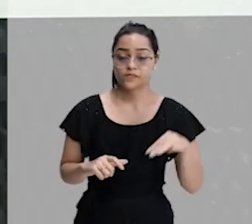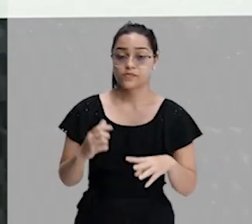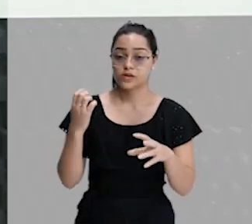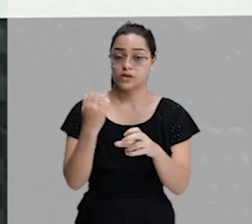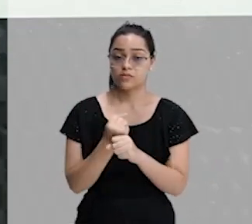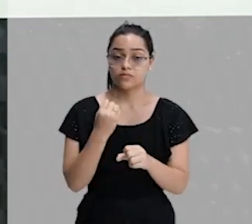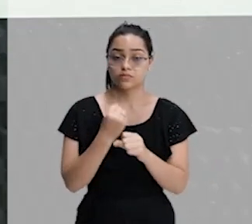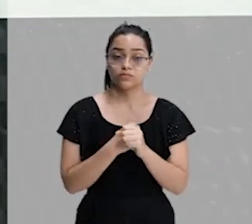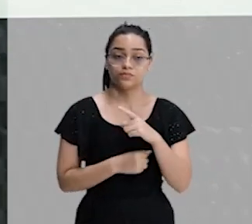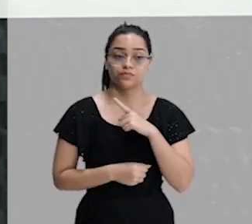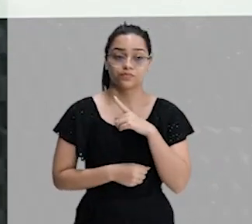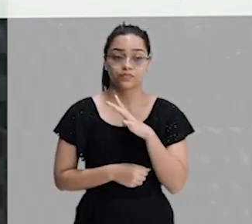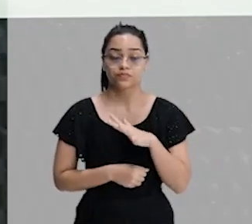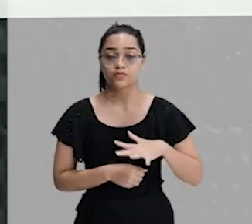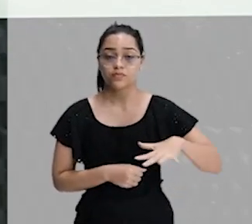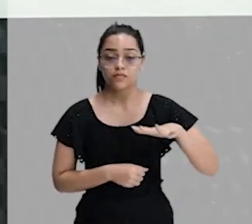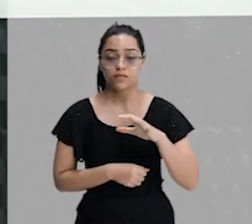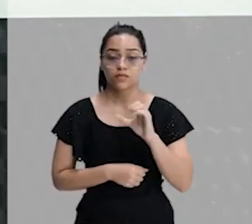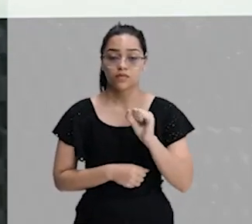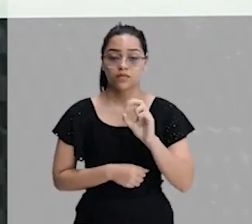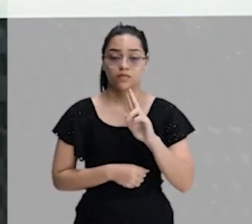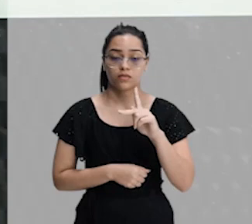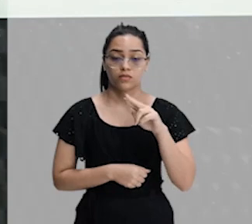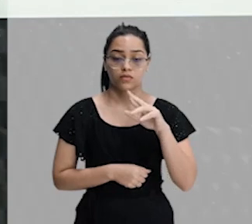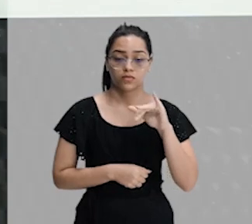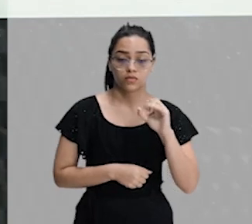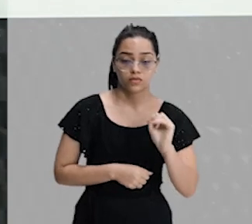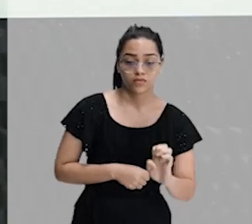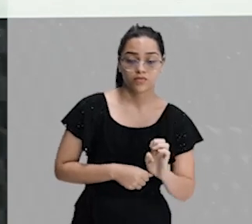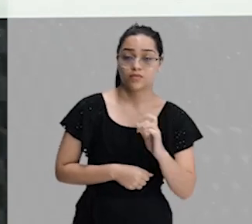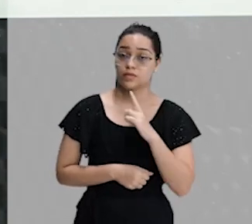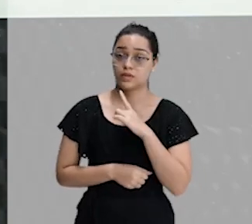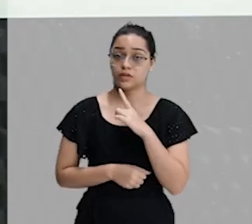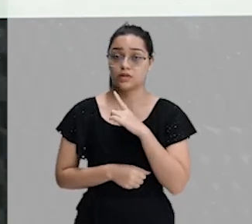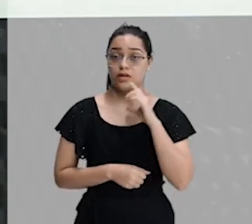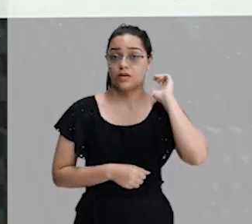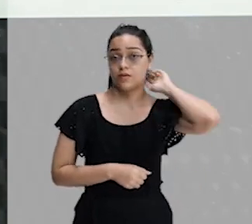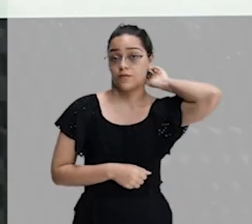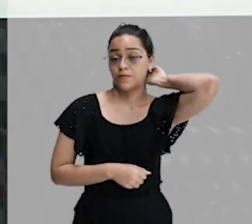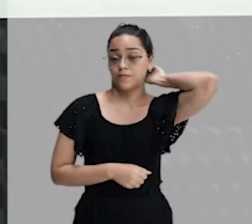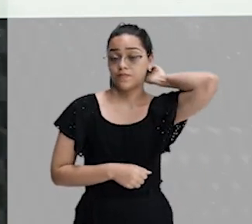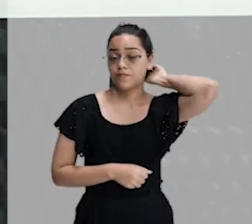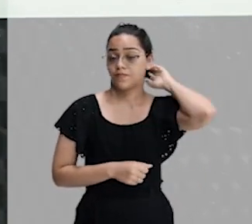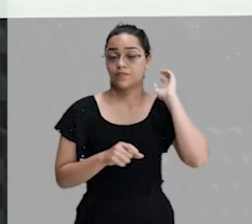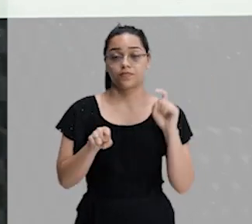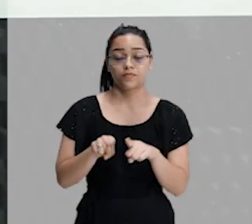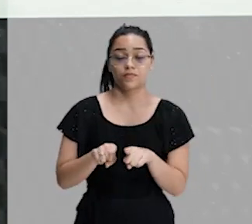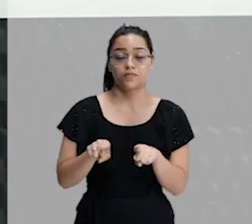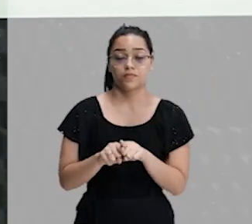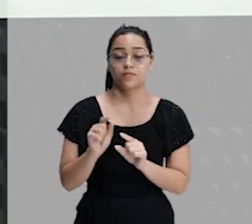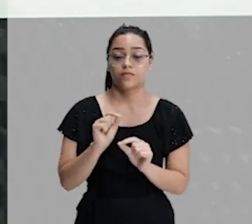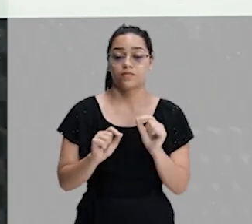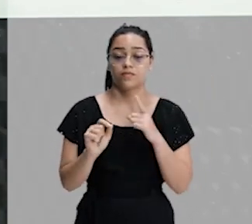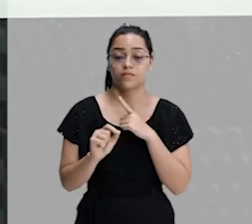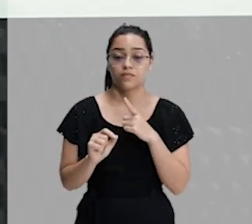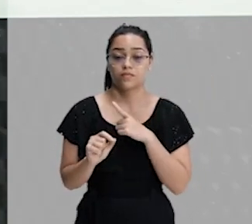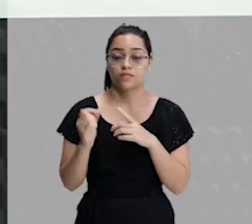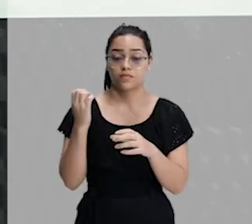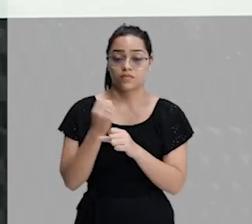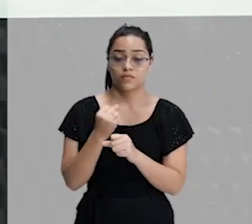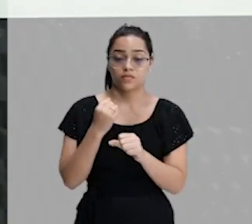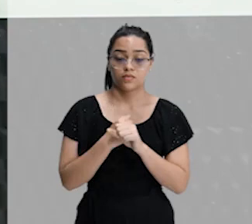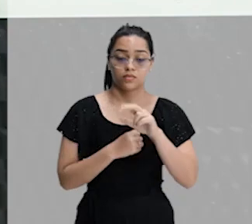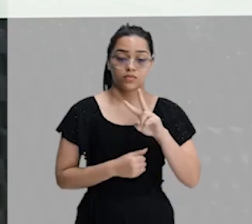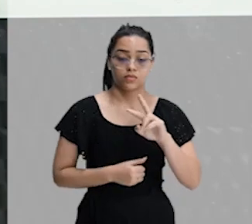calculam a área da superfície lateral de um cilindro e também a fórmula que calcula